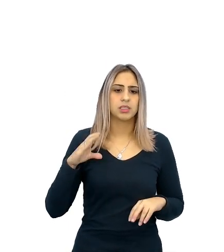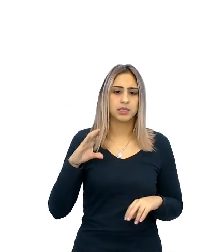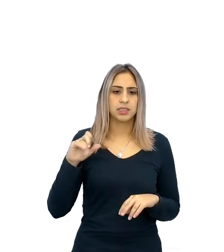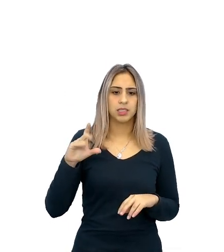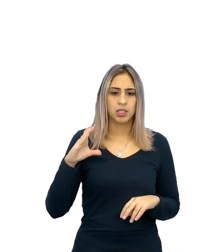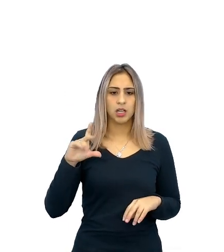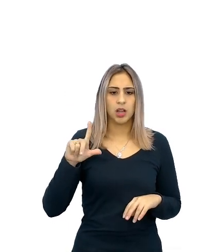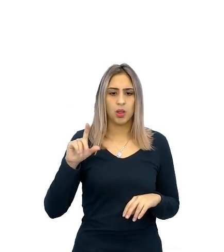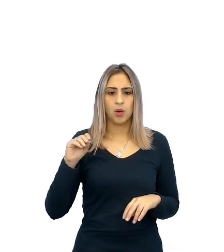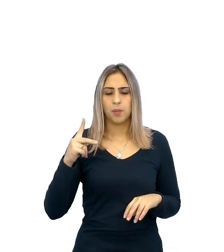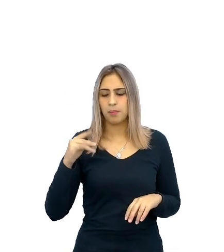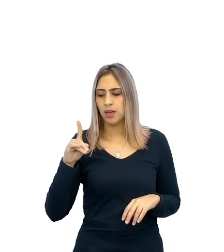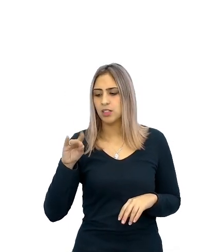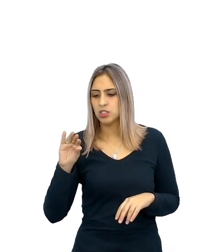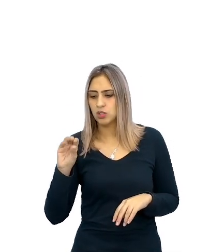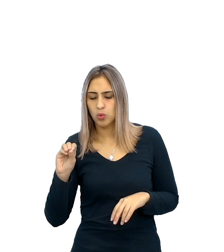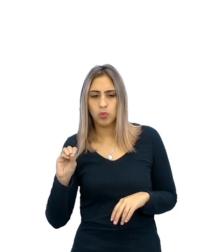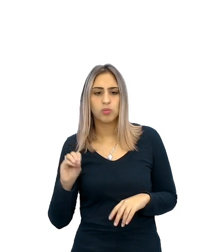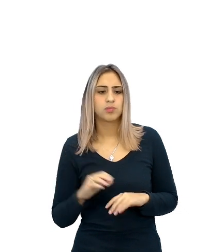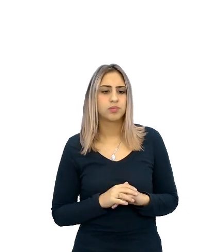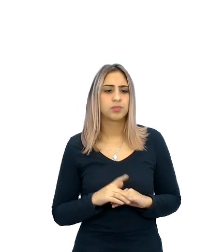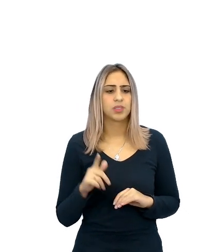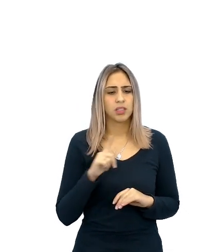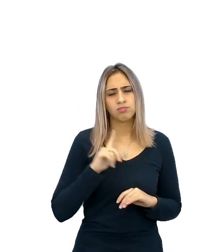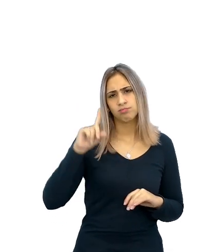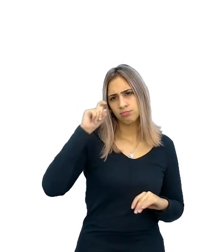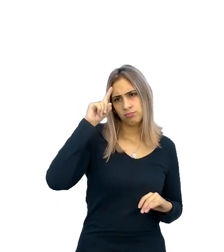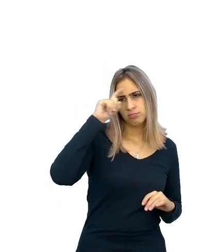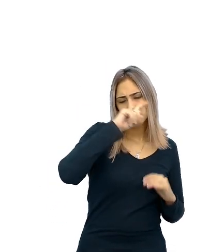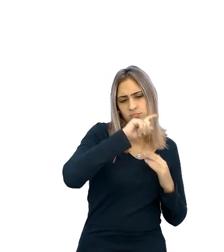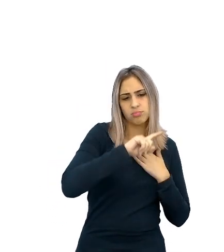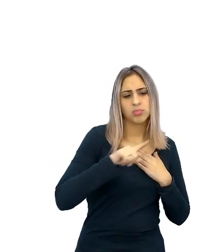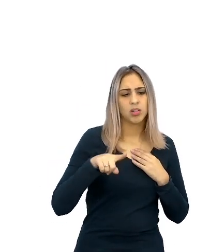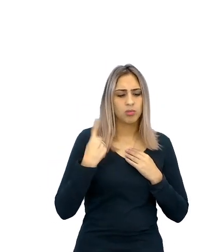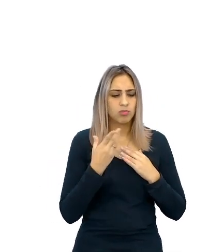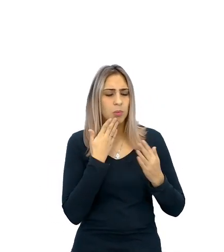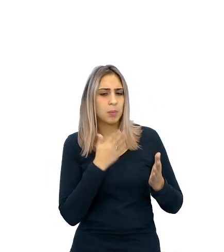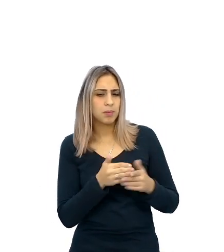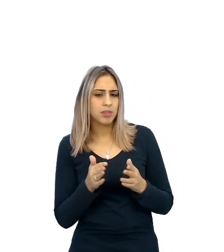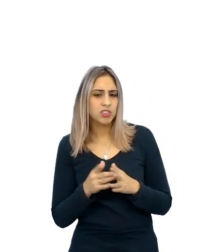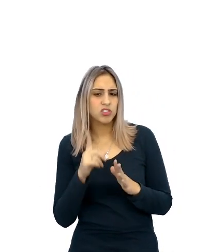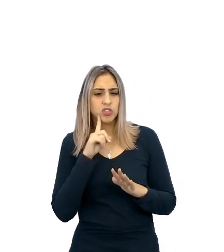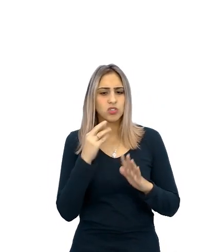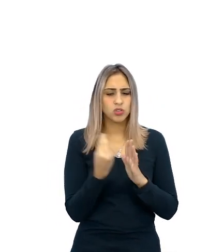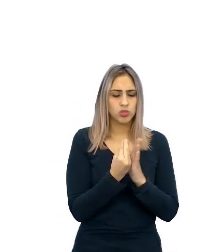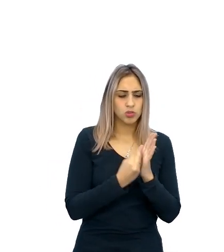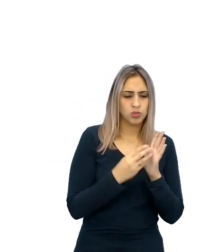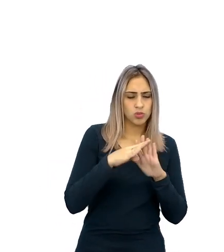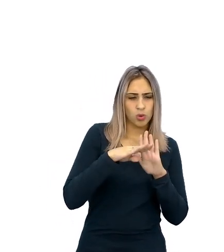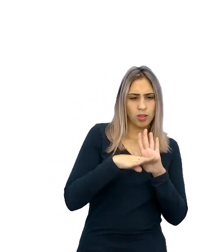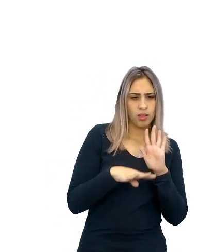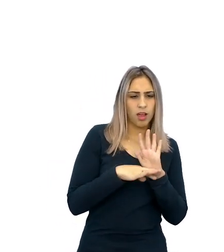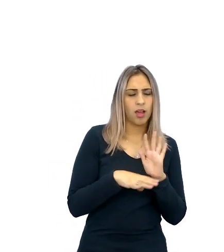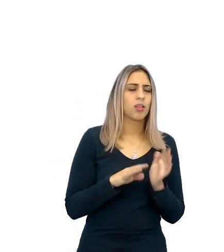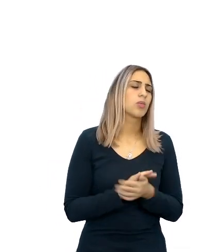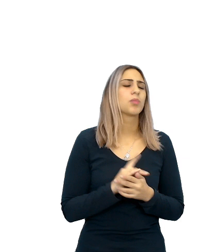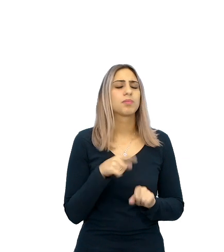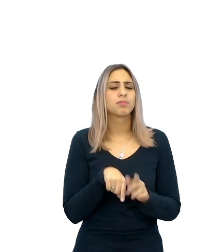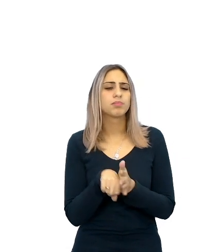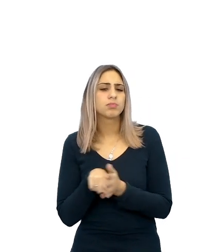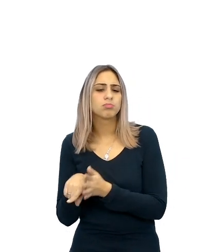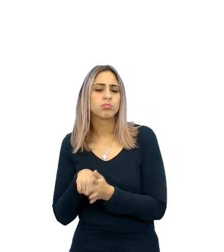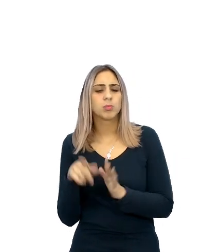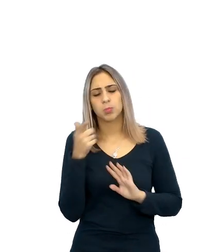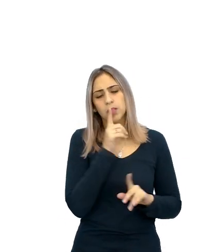seus conhecimentos de mundo, e quando eles têm dificuldades, muitos vão consultar dicionários e fazer pesquisas, né, para descobrir,